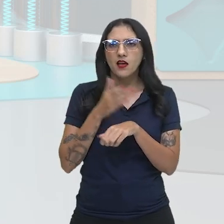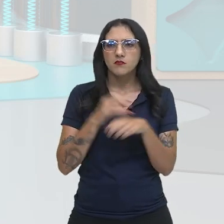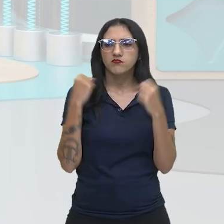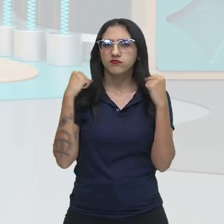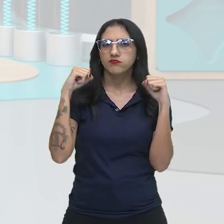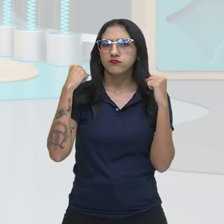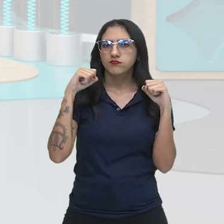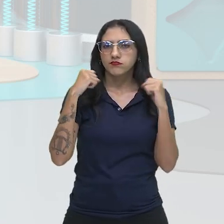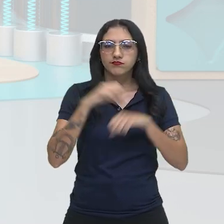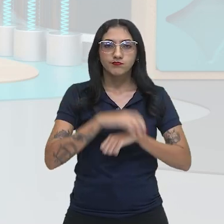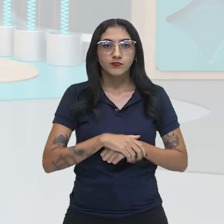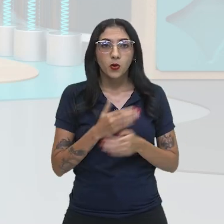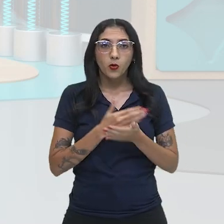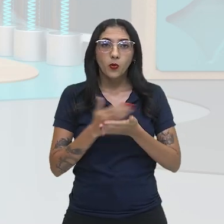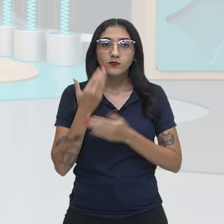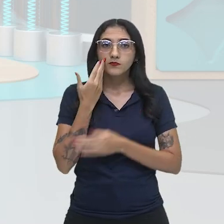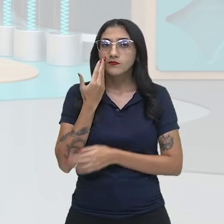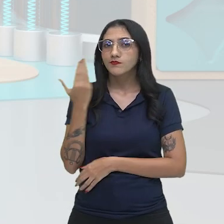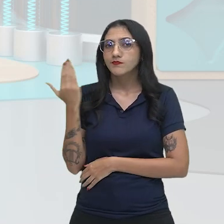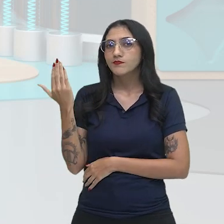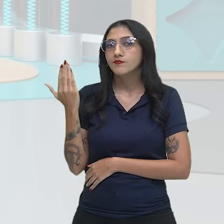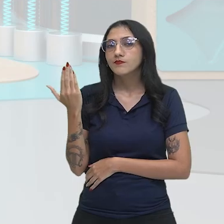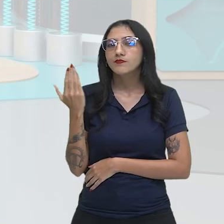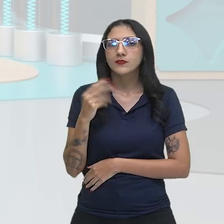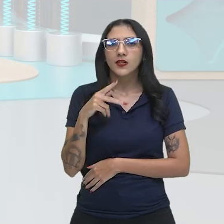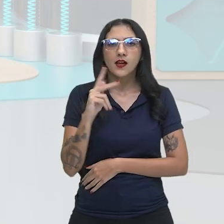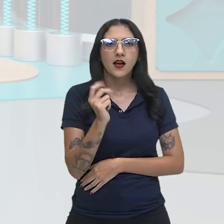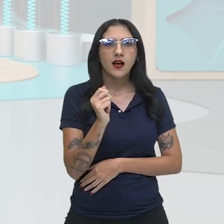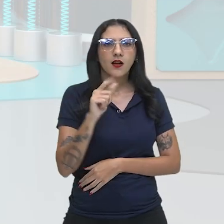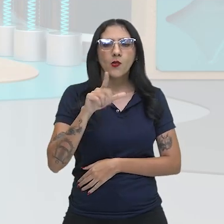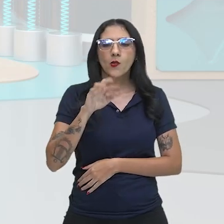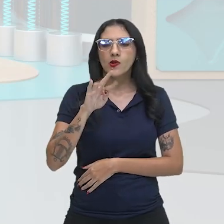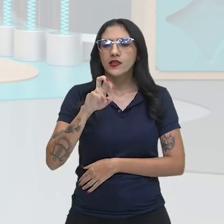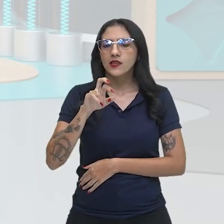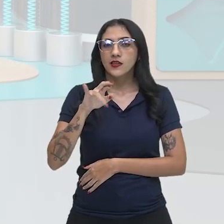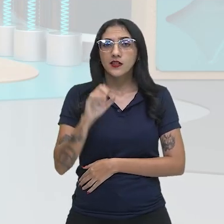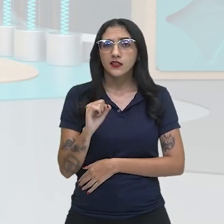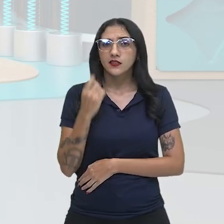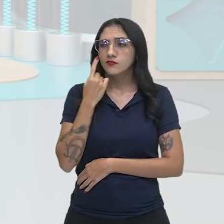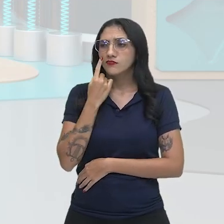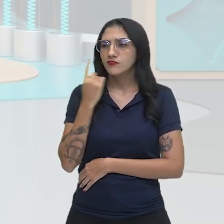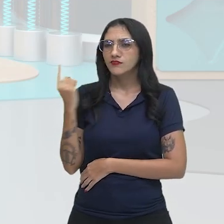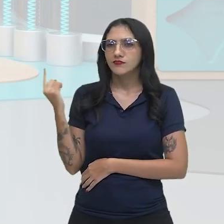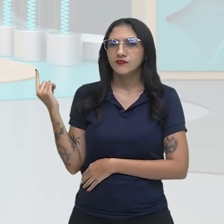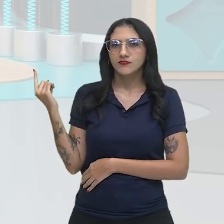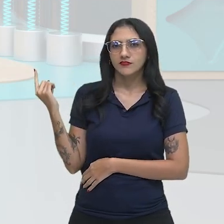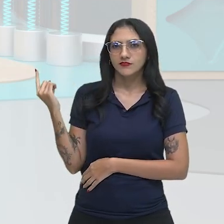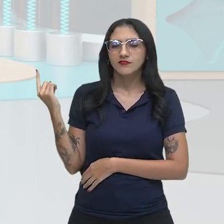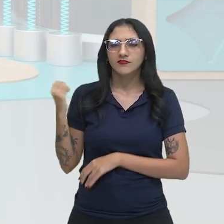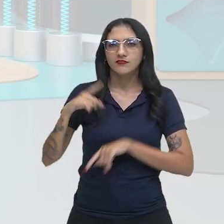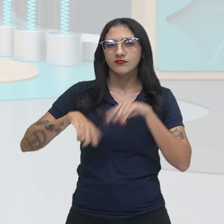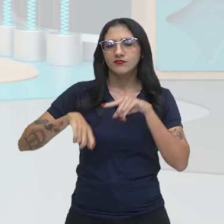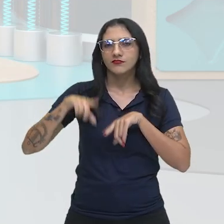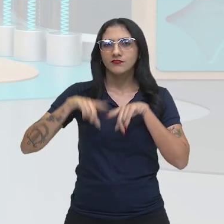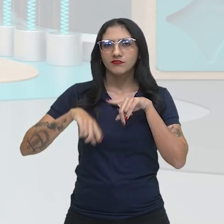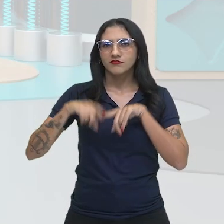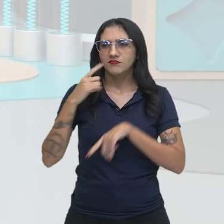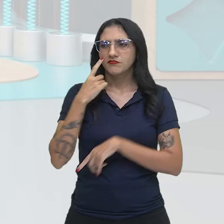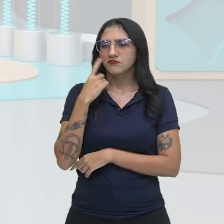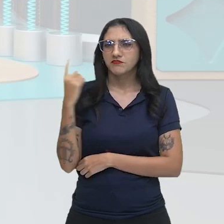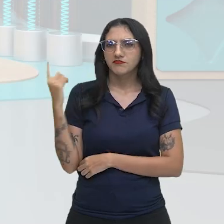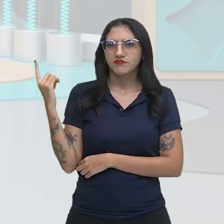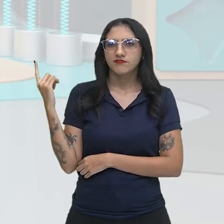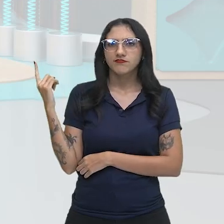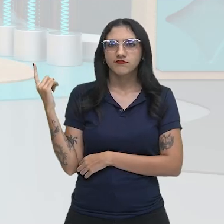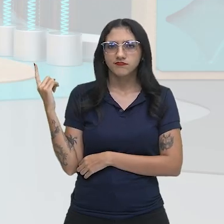localizada, começando pelos halteres, que são esses equipamentos que vocês estão vendo aí na mão, né, da